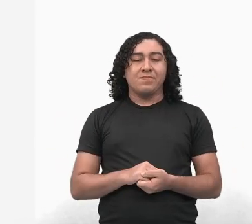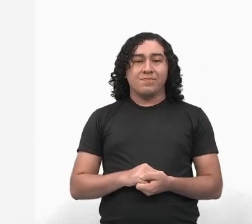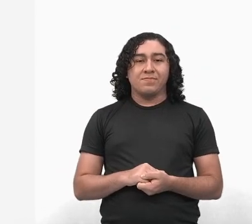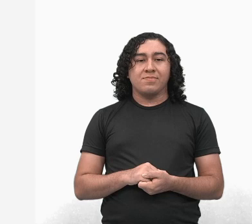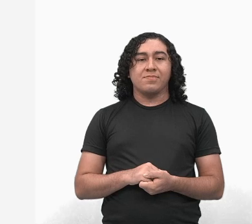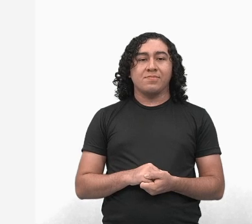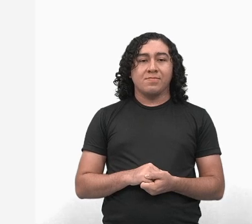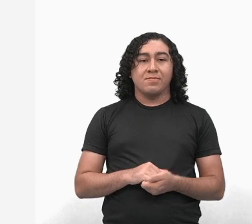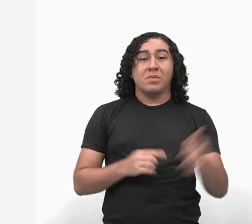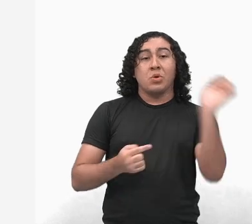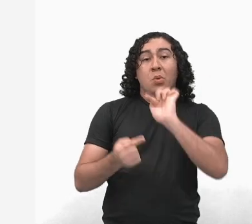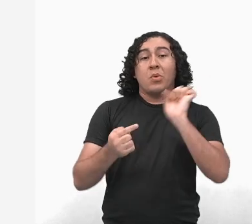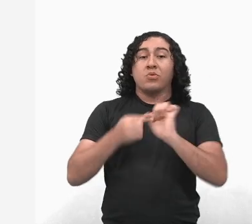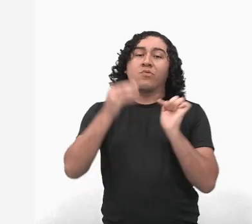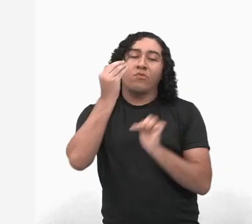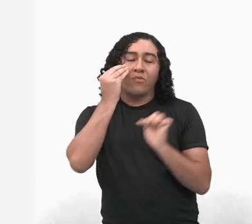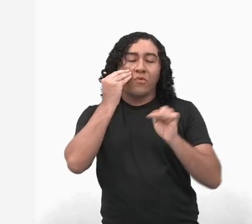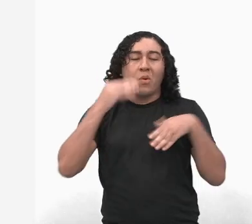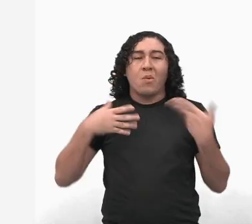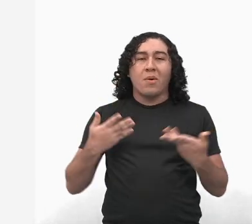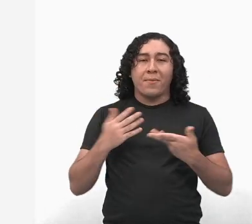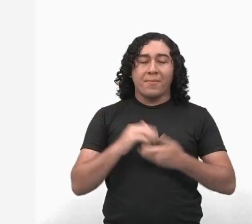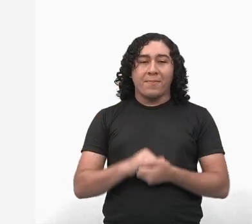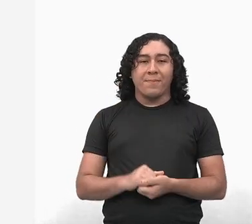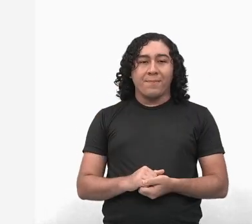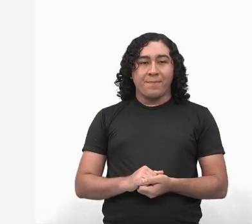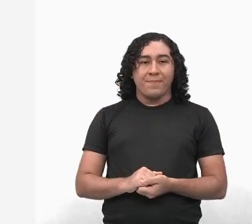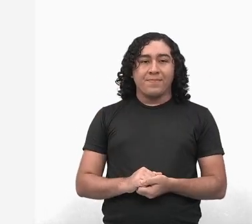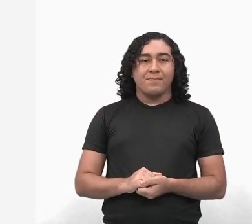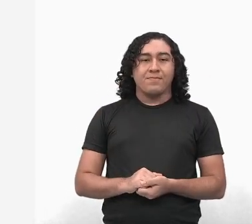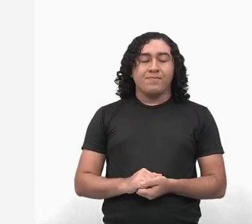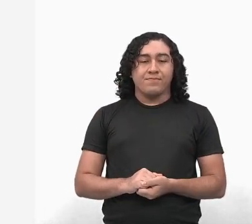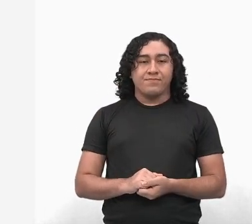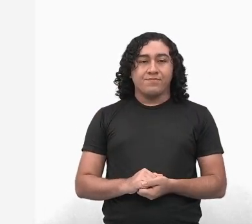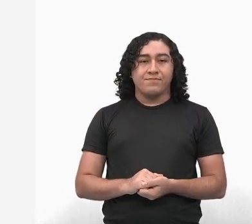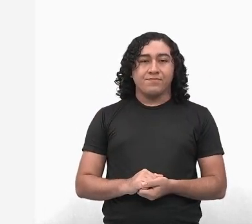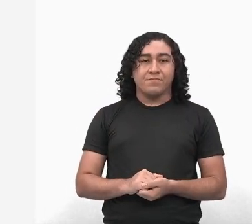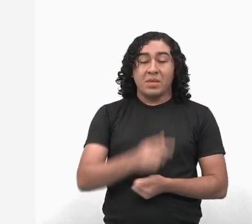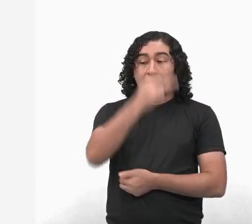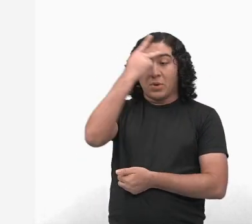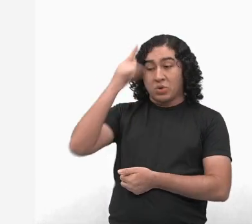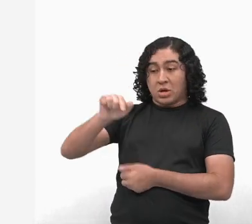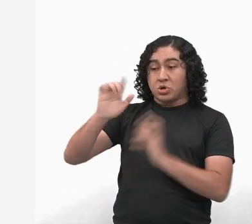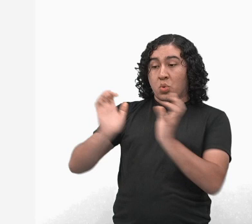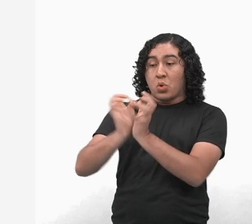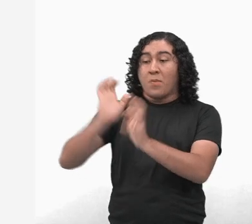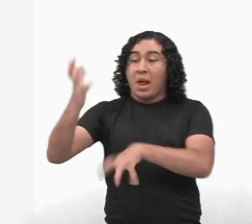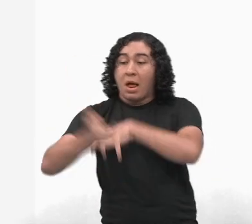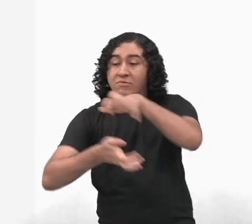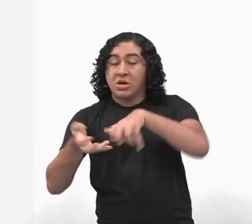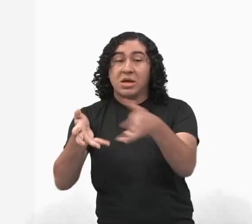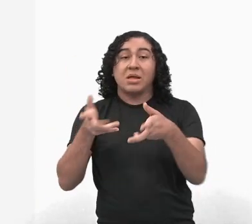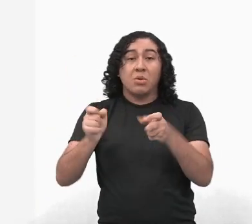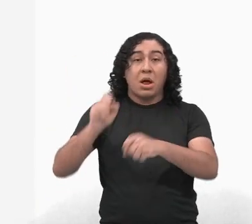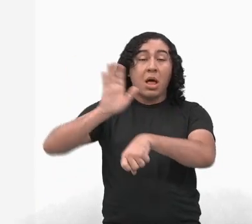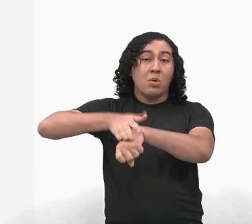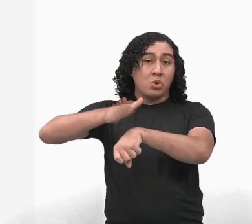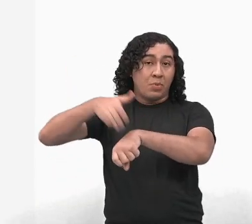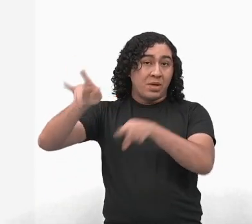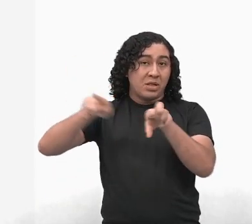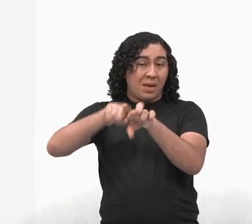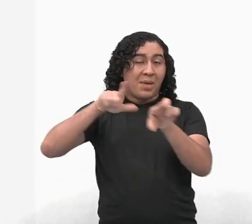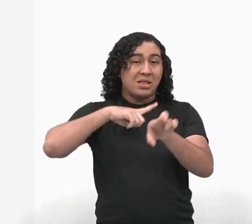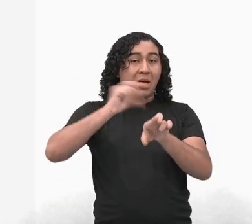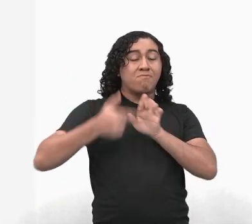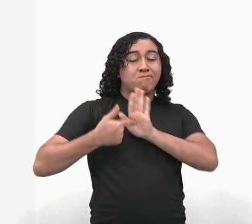objetivos. Vamos, galera, para ver quais são os objetivos da Sabinada. Vamos lá. Os revoltosos queriam mais autonomia e